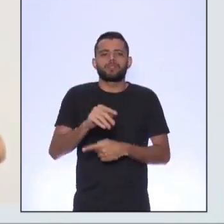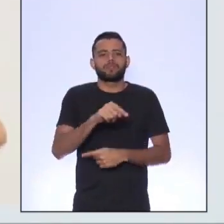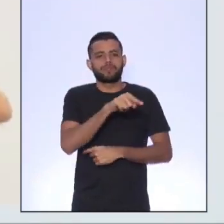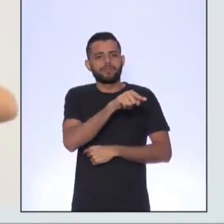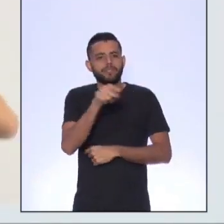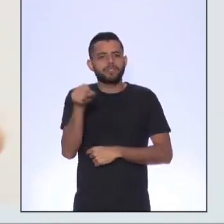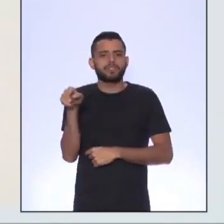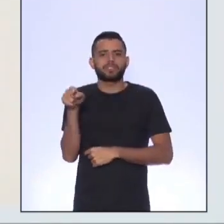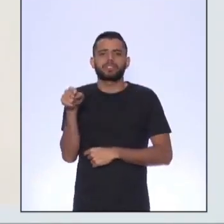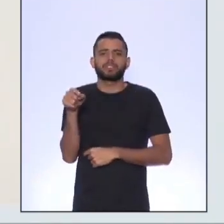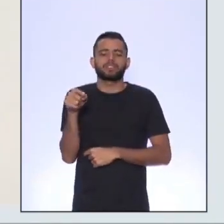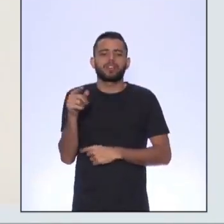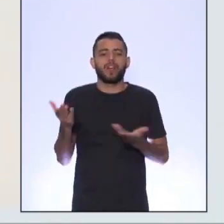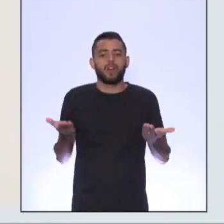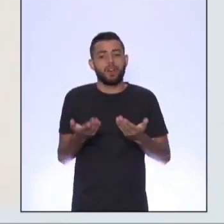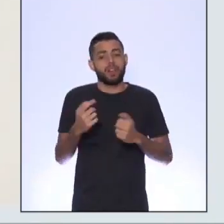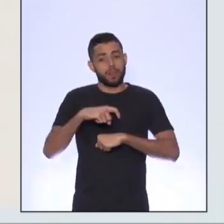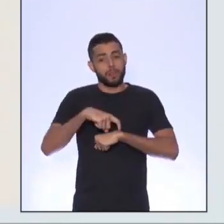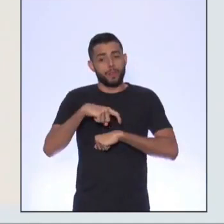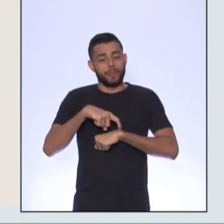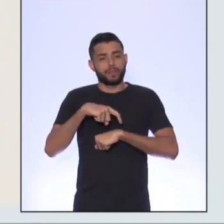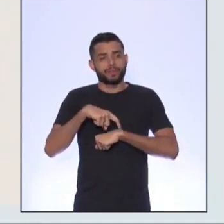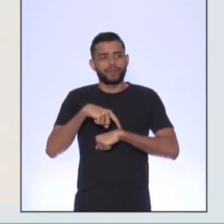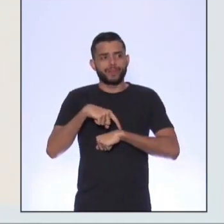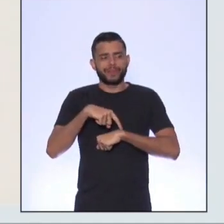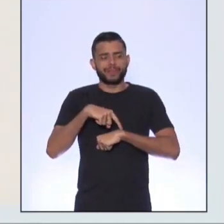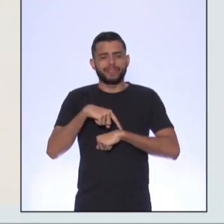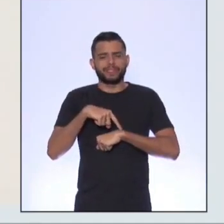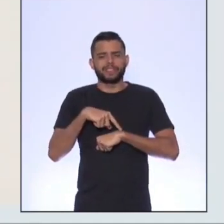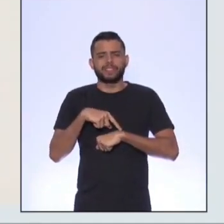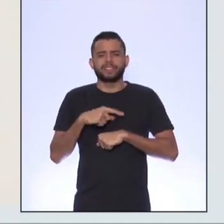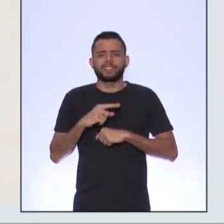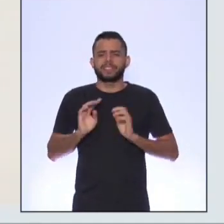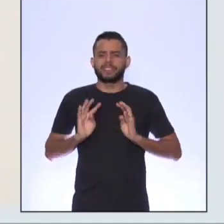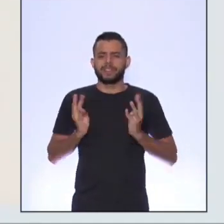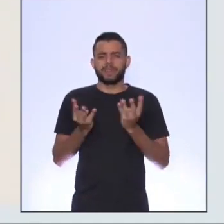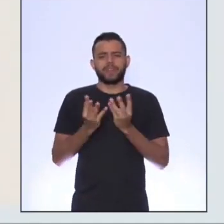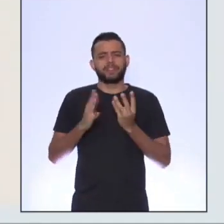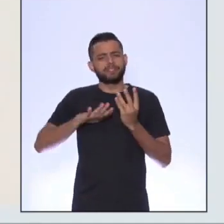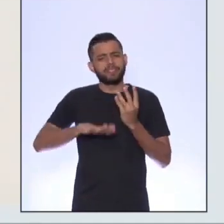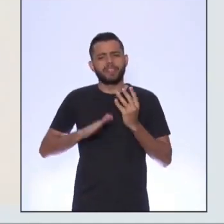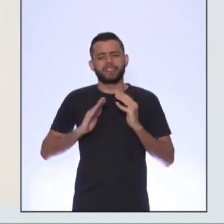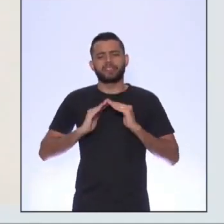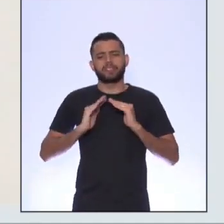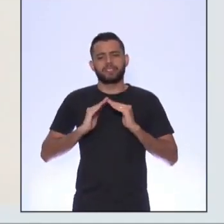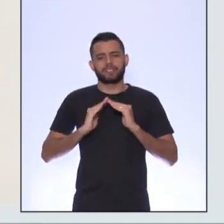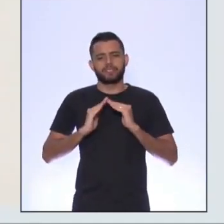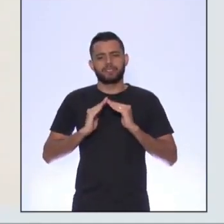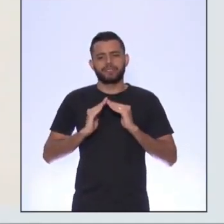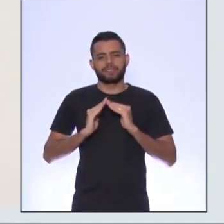ajudar nesse momento aí de quarentena, né? De afastamento e tal.